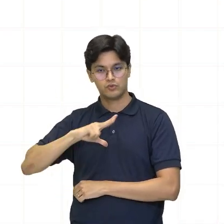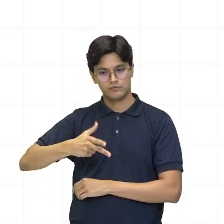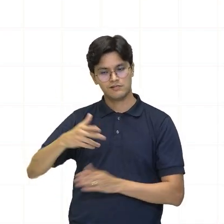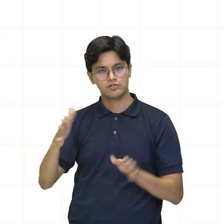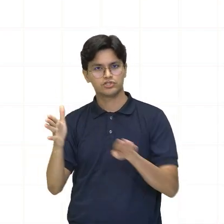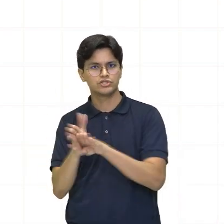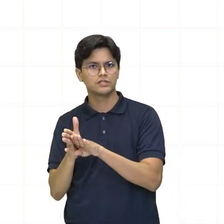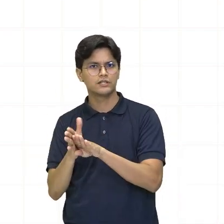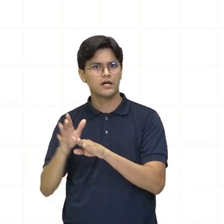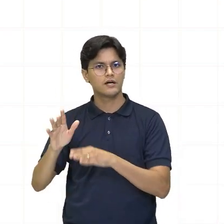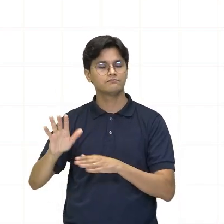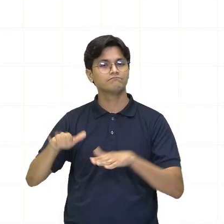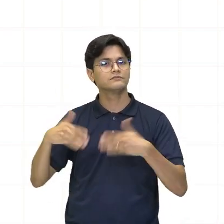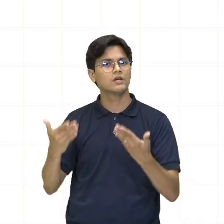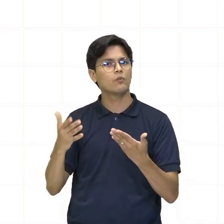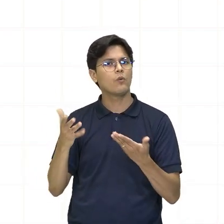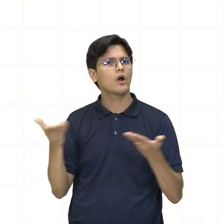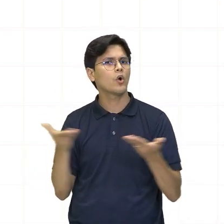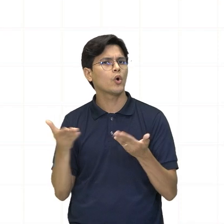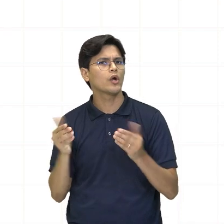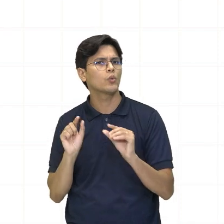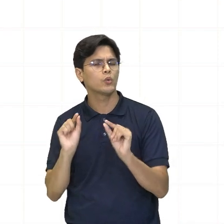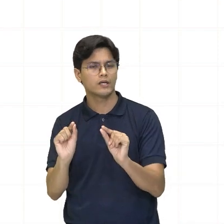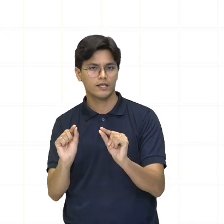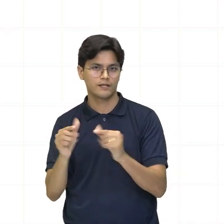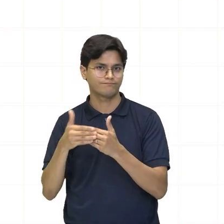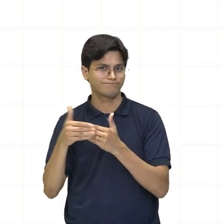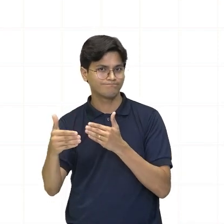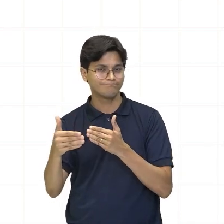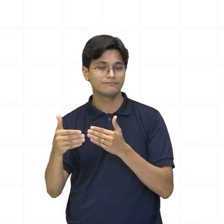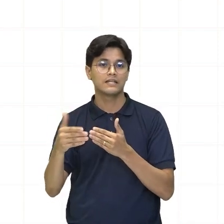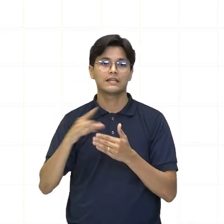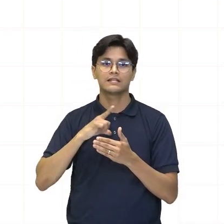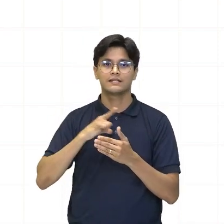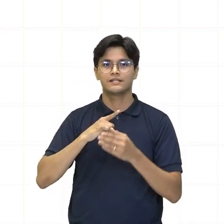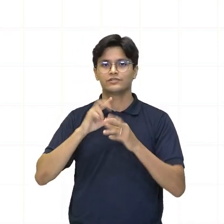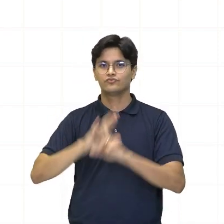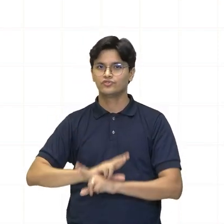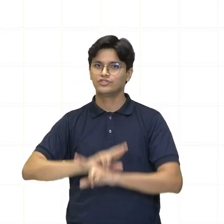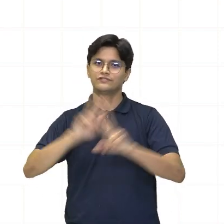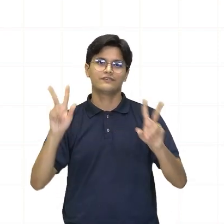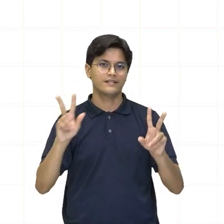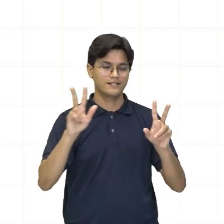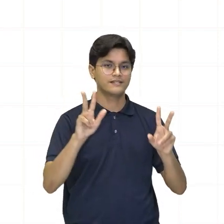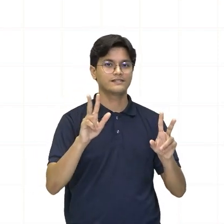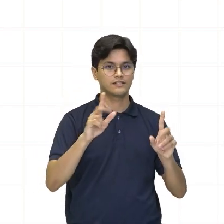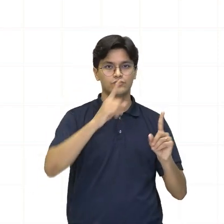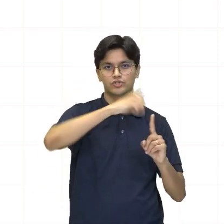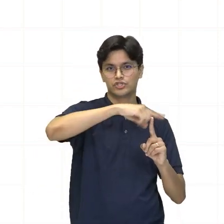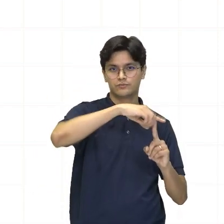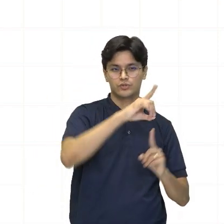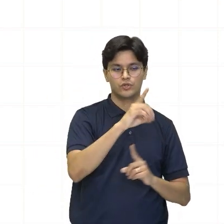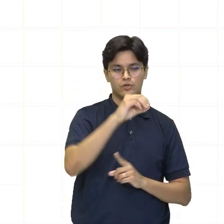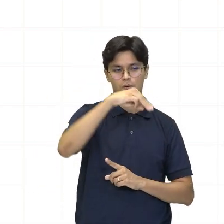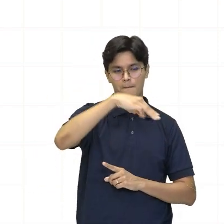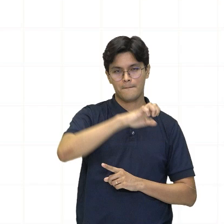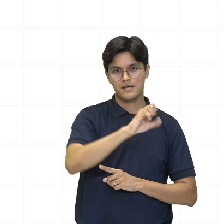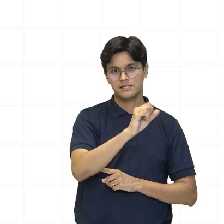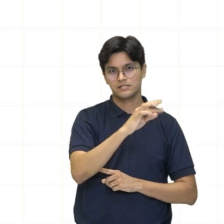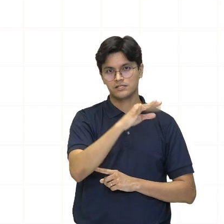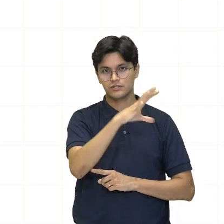O que vai acontecer nesse momento? Haverá uma diferença da escravização doméstica e